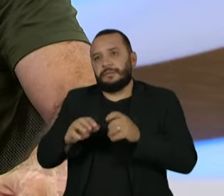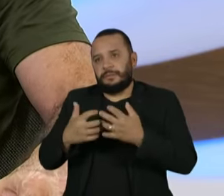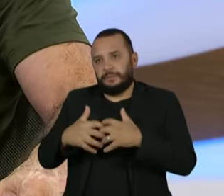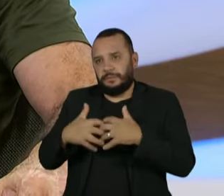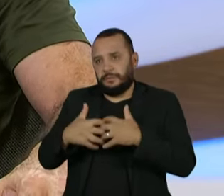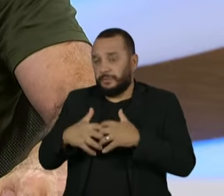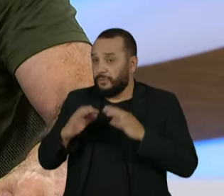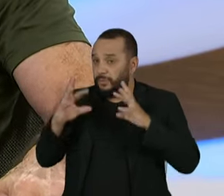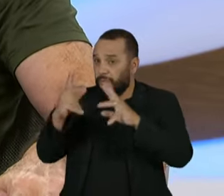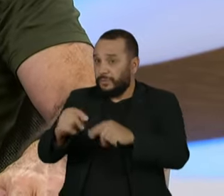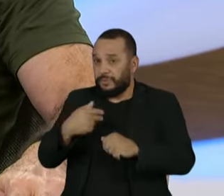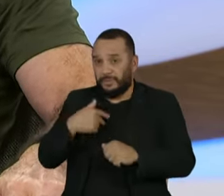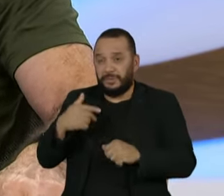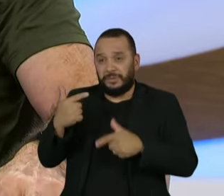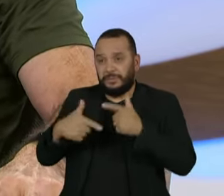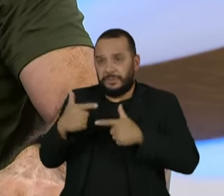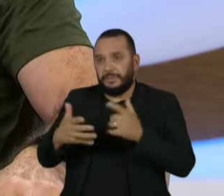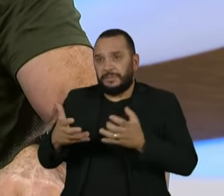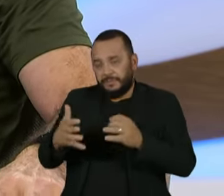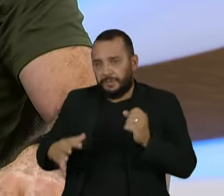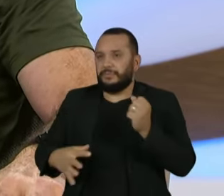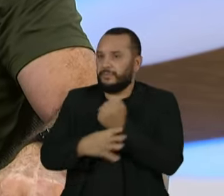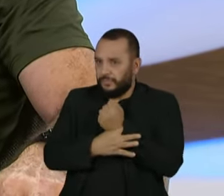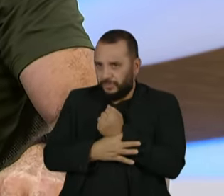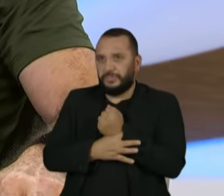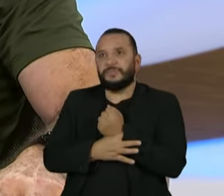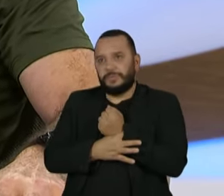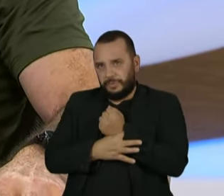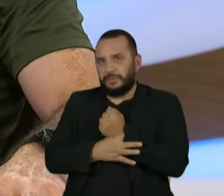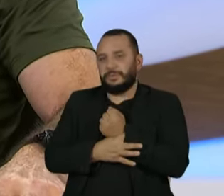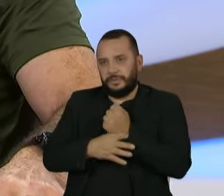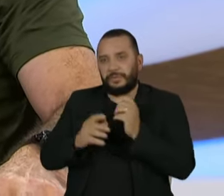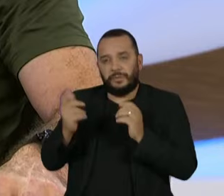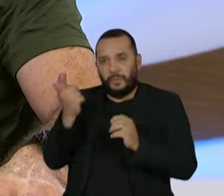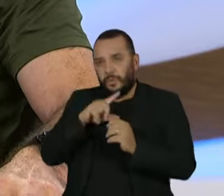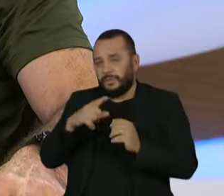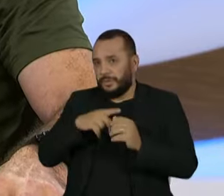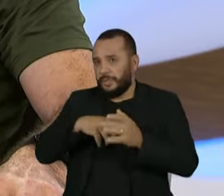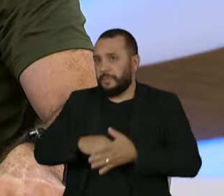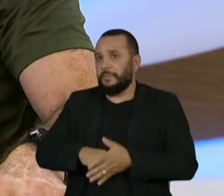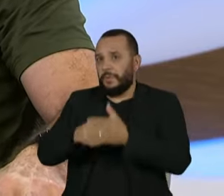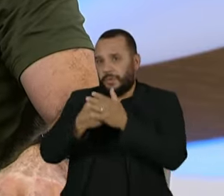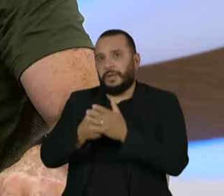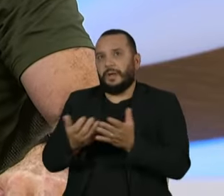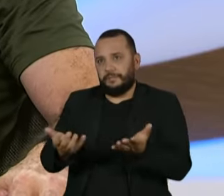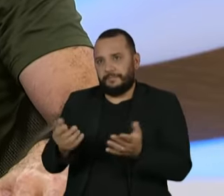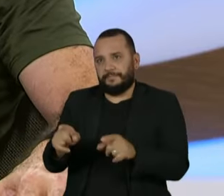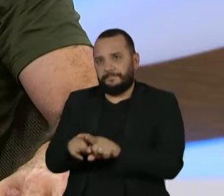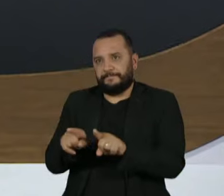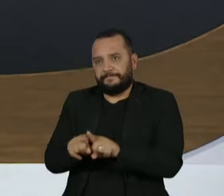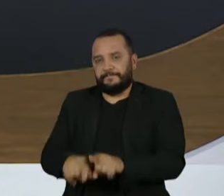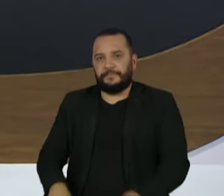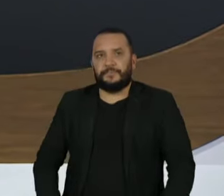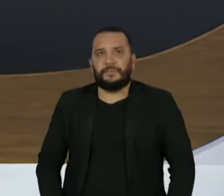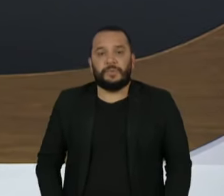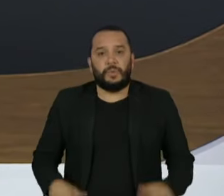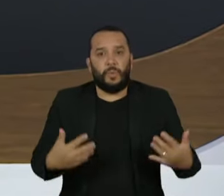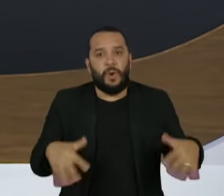trabalhando para ter segurança resistente à computação quântica ou seja criptografia quântica também